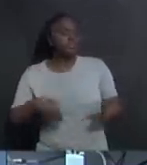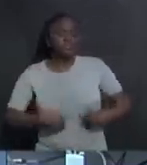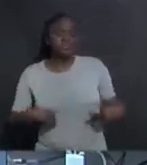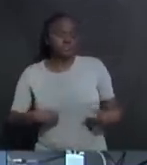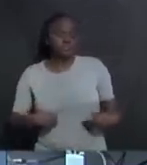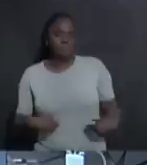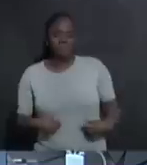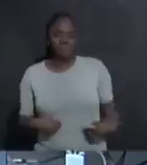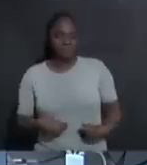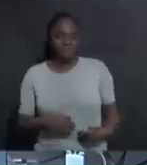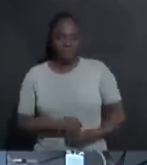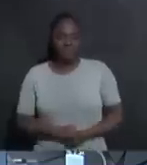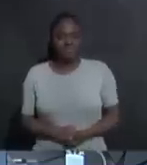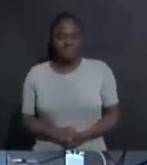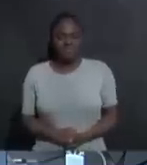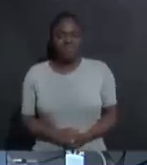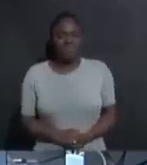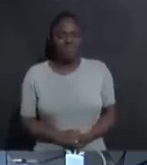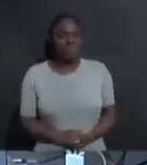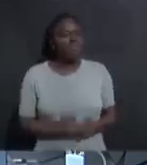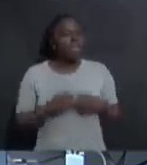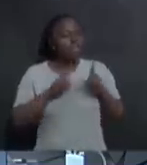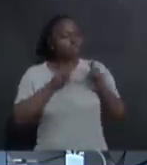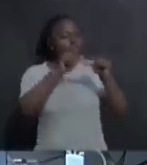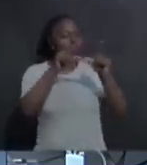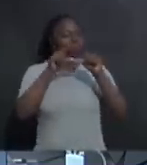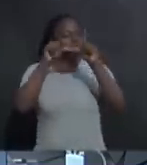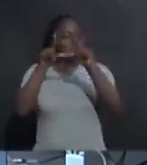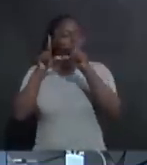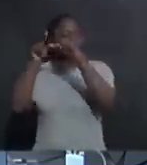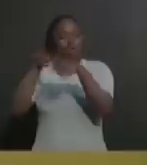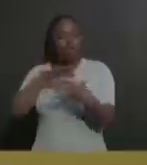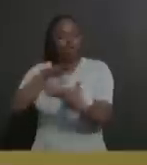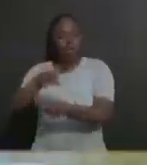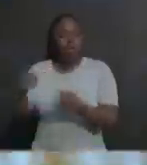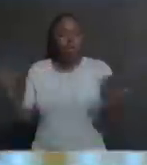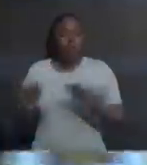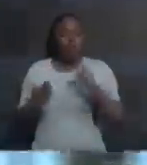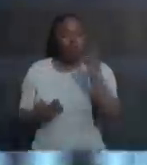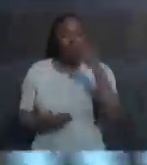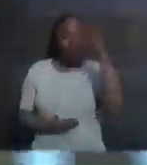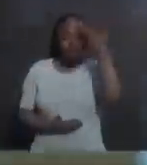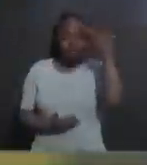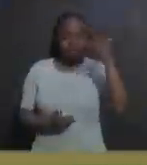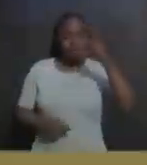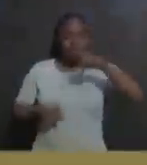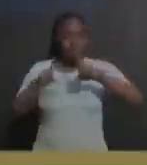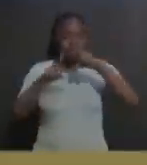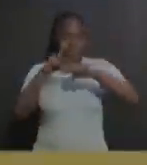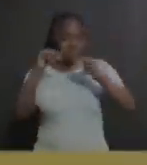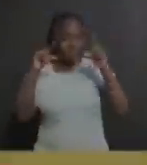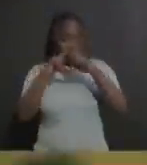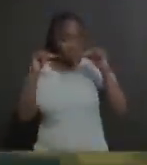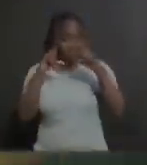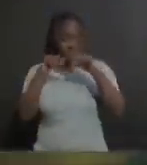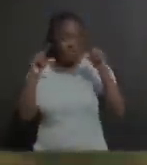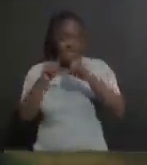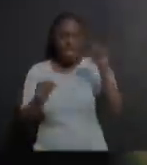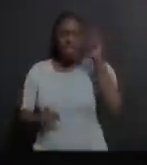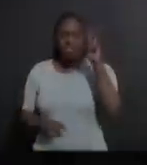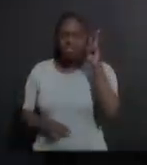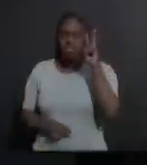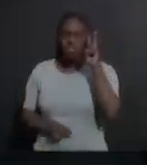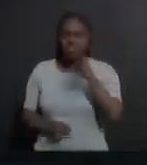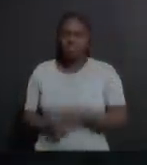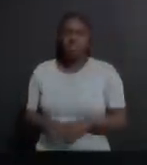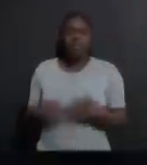fome. Eu viajo o mundo inteiro, cheguei hoje de Goiânia, amanhã estou em Brasília. Você lembra, pastor? Não, não lembro. Eu lembro que aqui é Belo